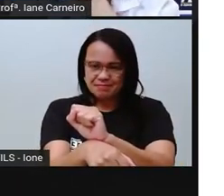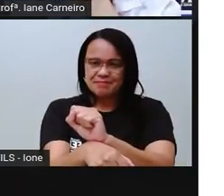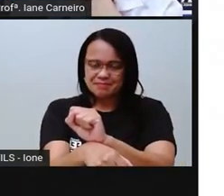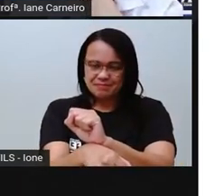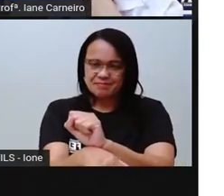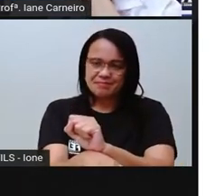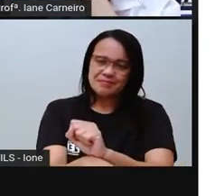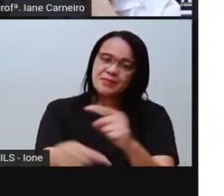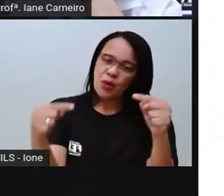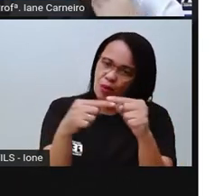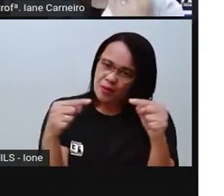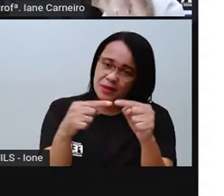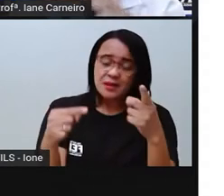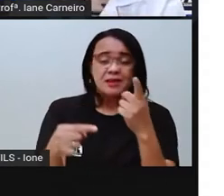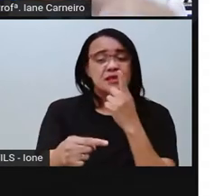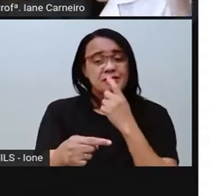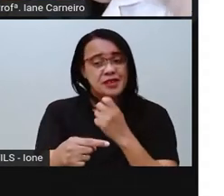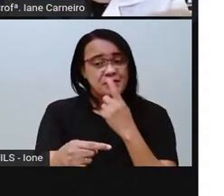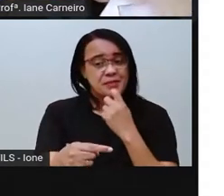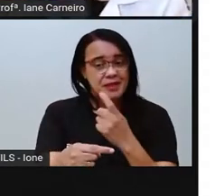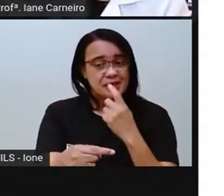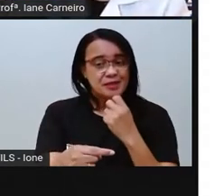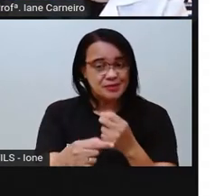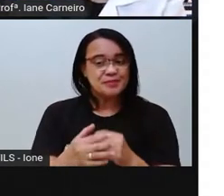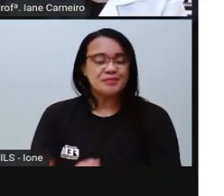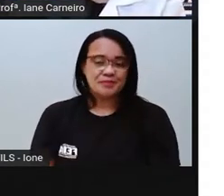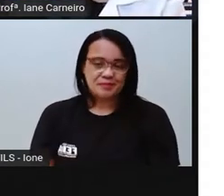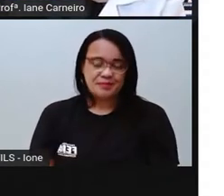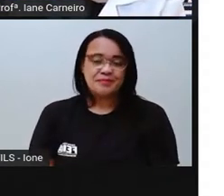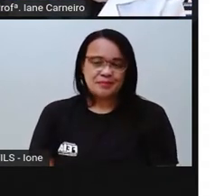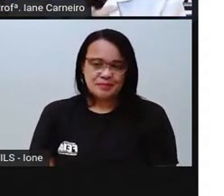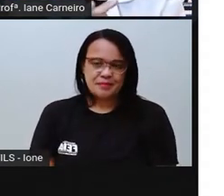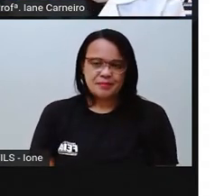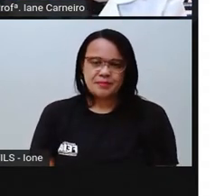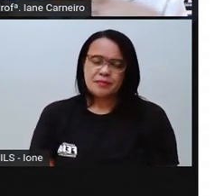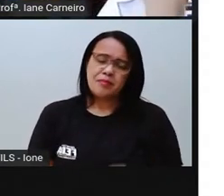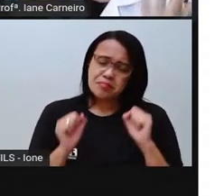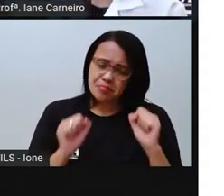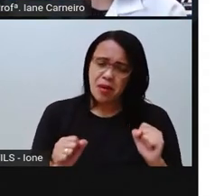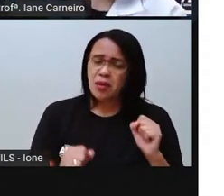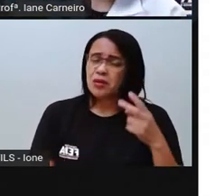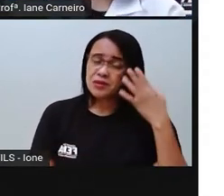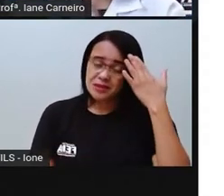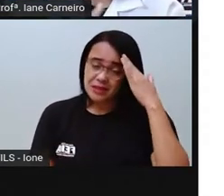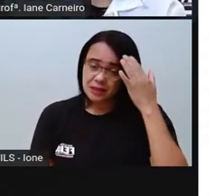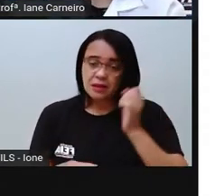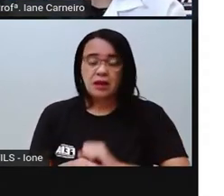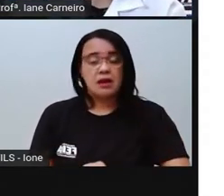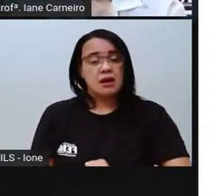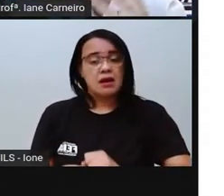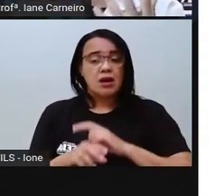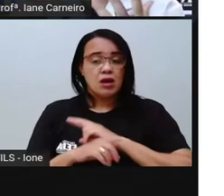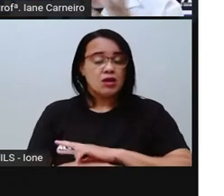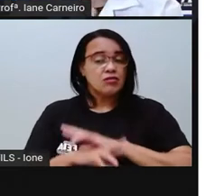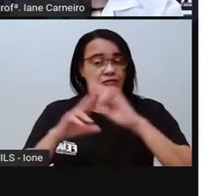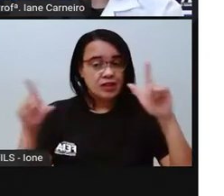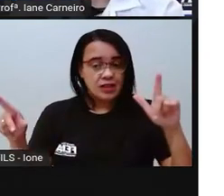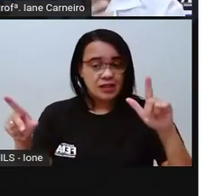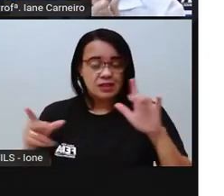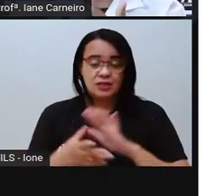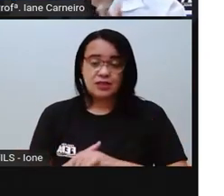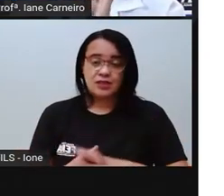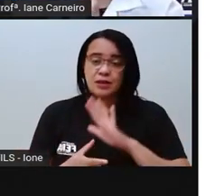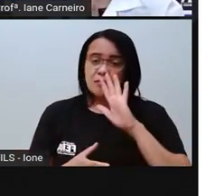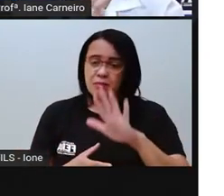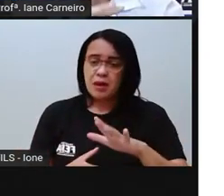vermelha, né? Quer dizer, né? Pode ser que você tenha outra compreensão, né? Mas, a gente acredita que